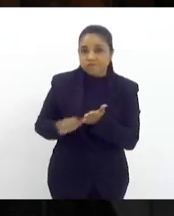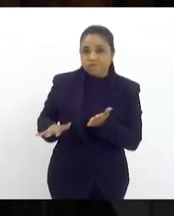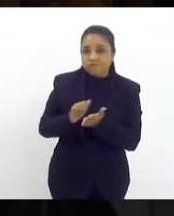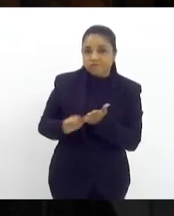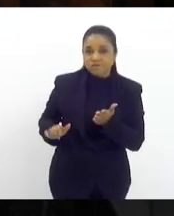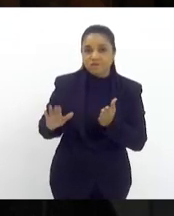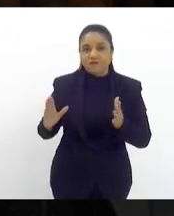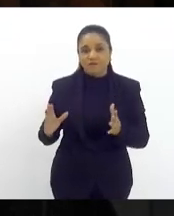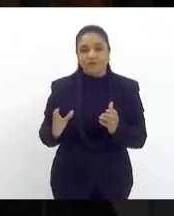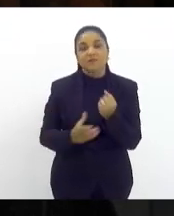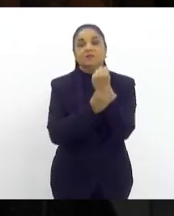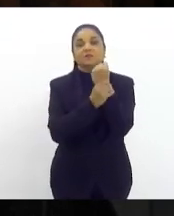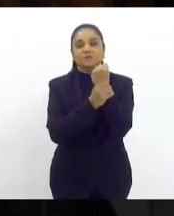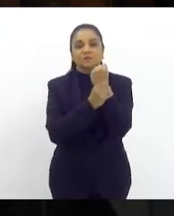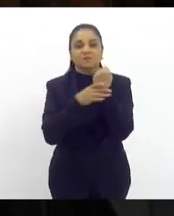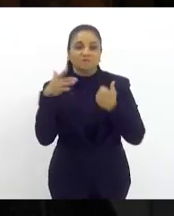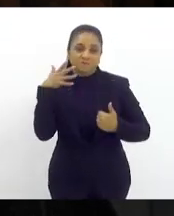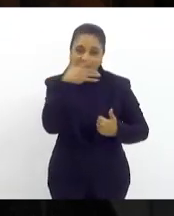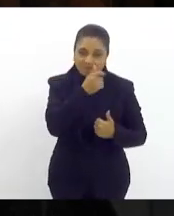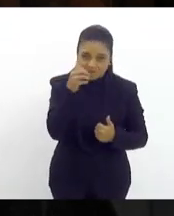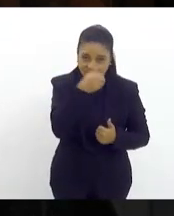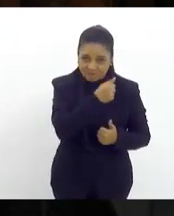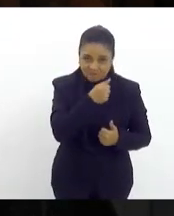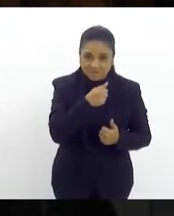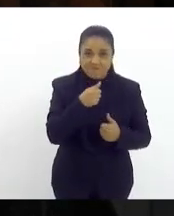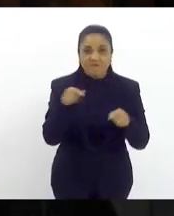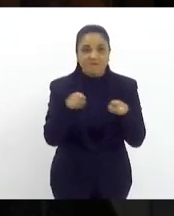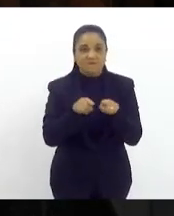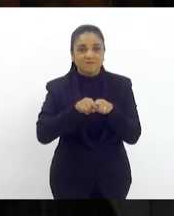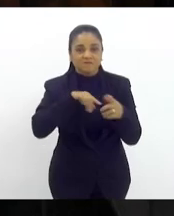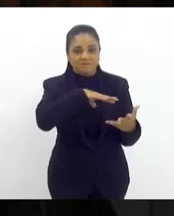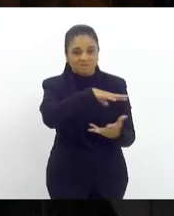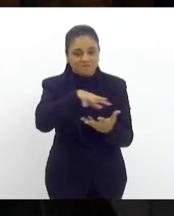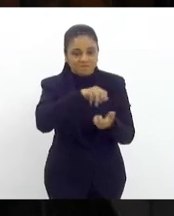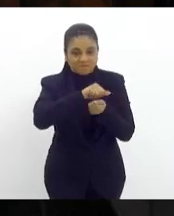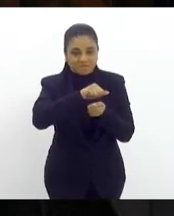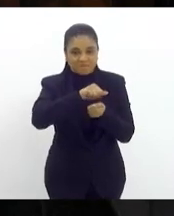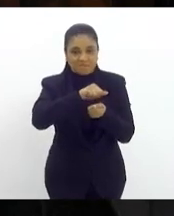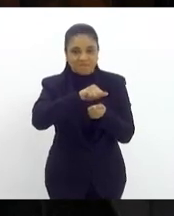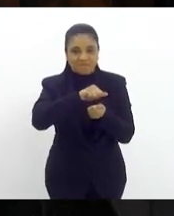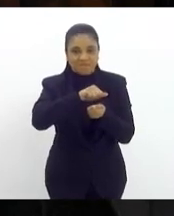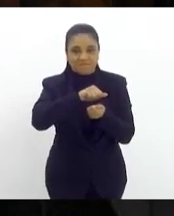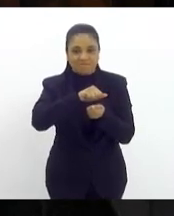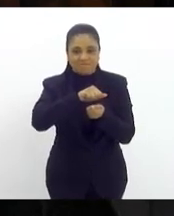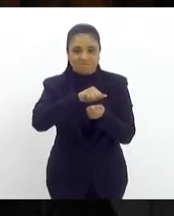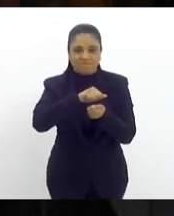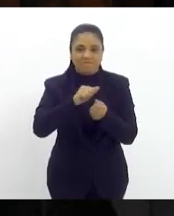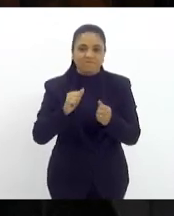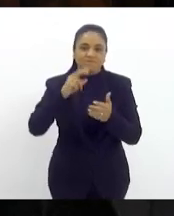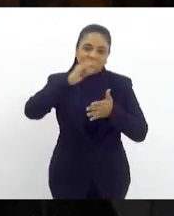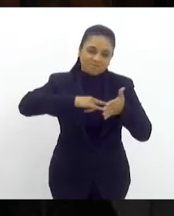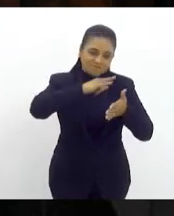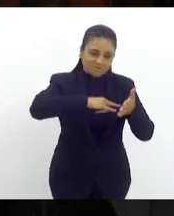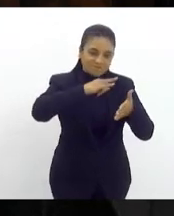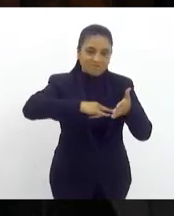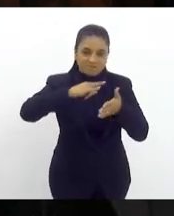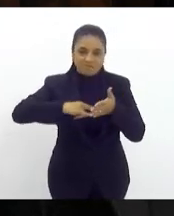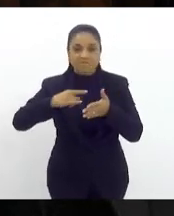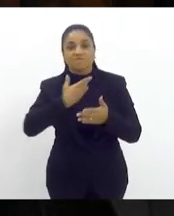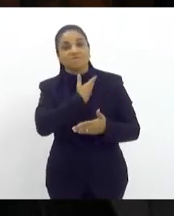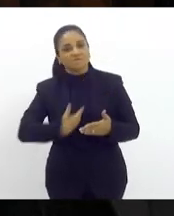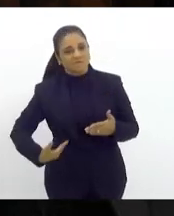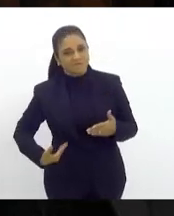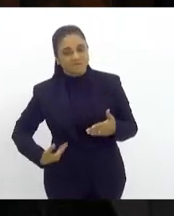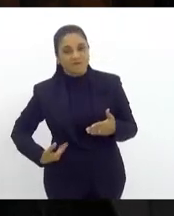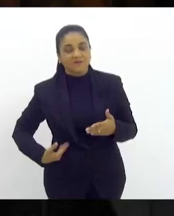e a sustentabilidade intertemporal das contas públicas o que vale para